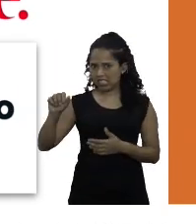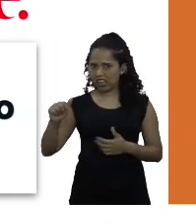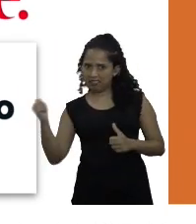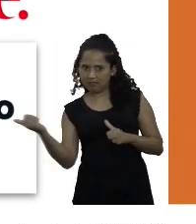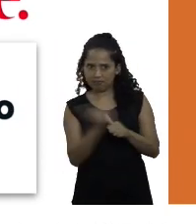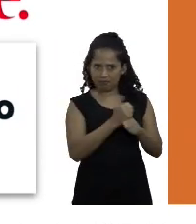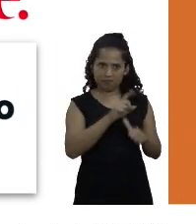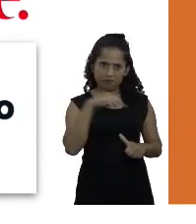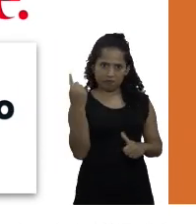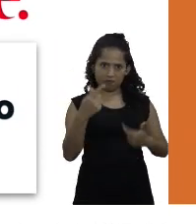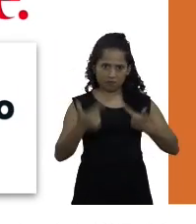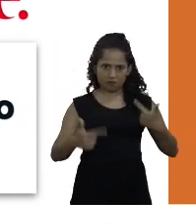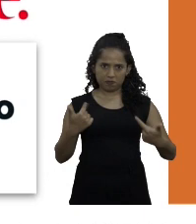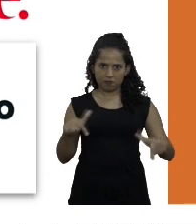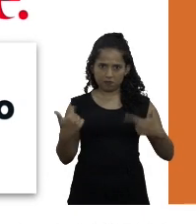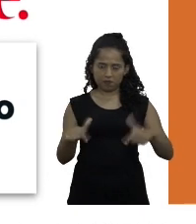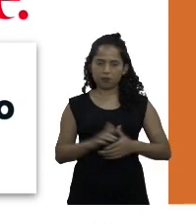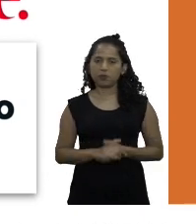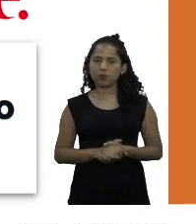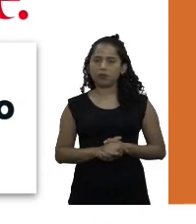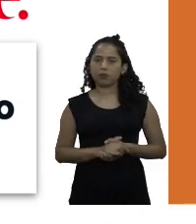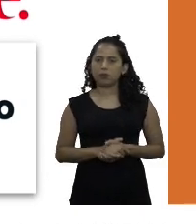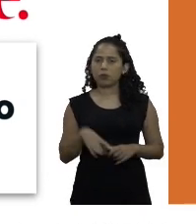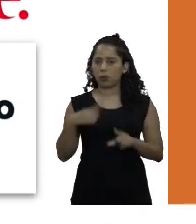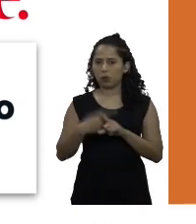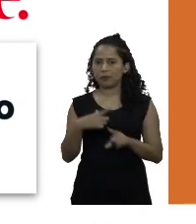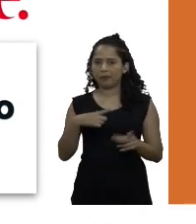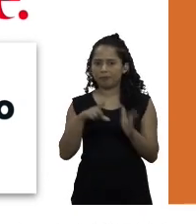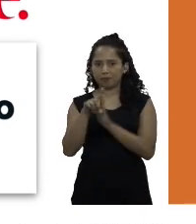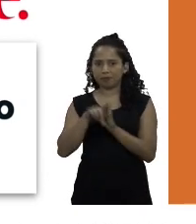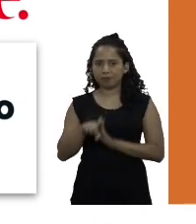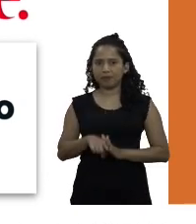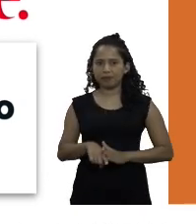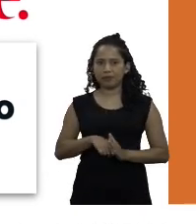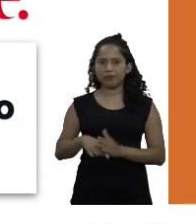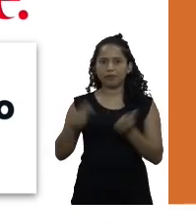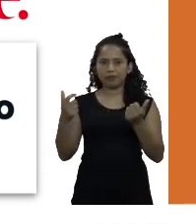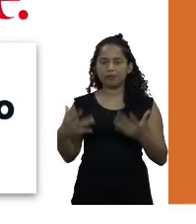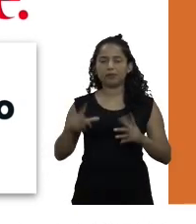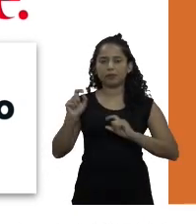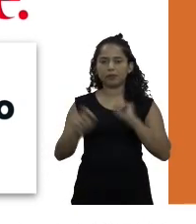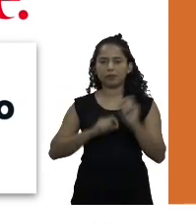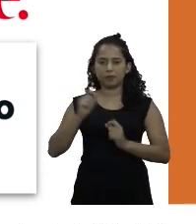ninguém. Porque tem uma pesquisa que diz, aqui nessa matéria do Globo, está lá, ó,